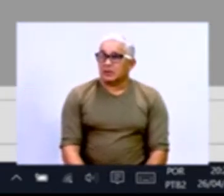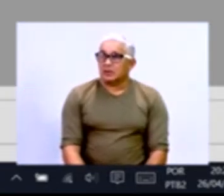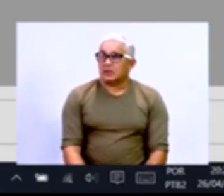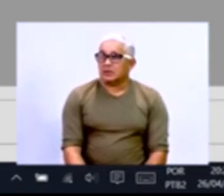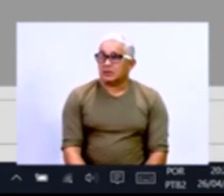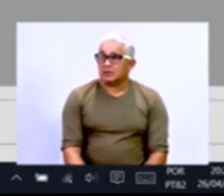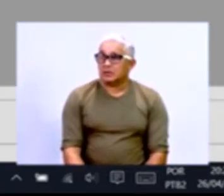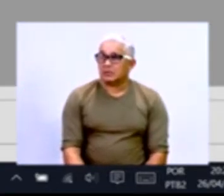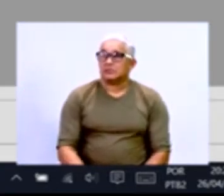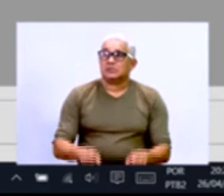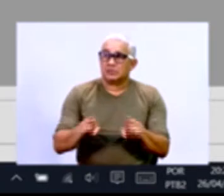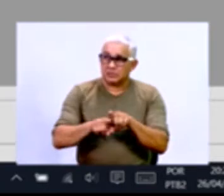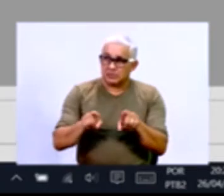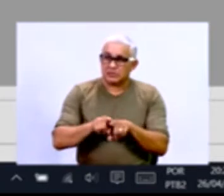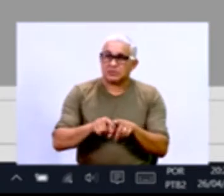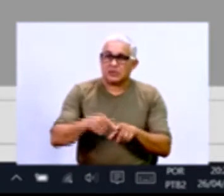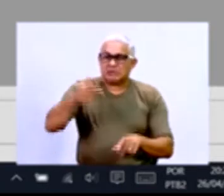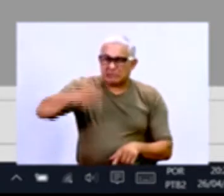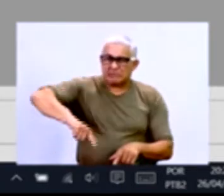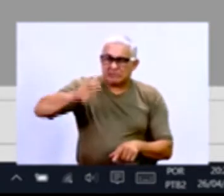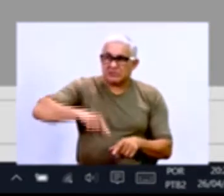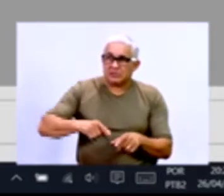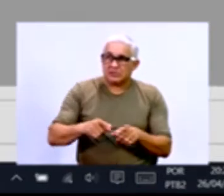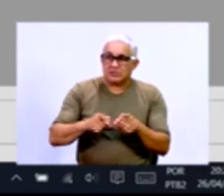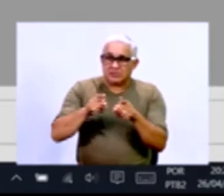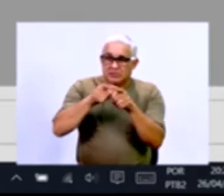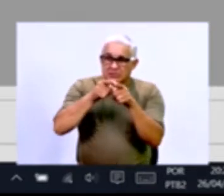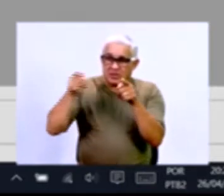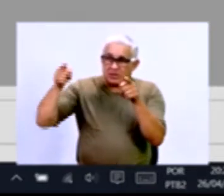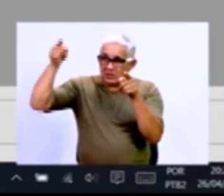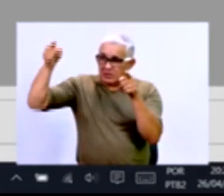Ó, esse pedaço aqui também ele repete bastante, vou cortar bem aqui.